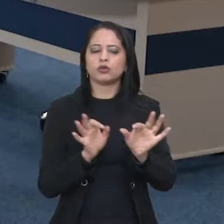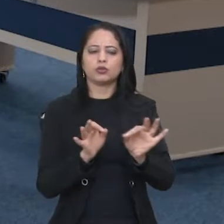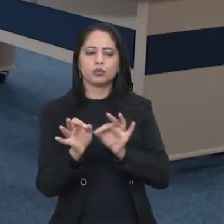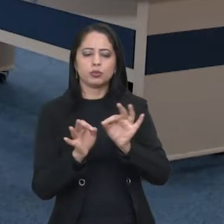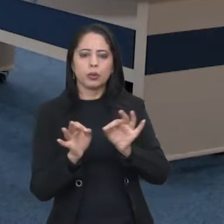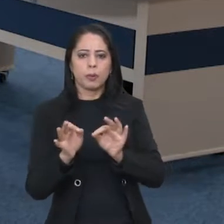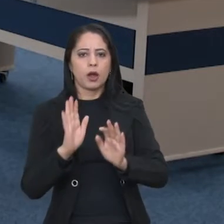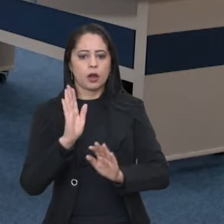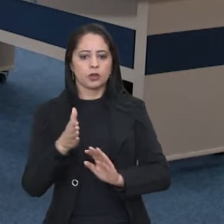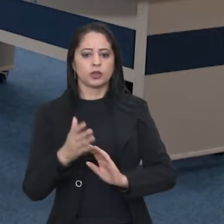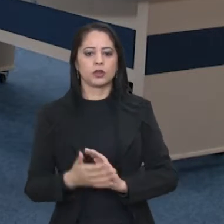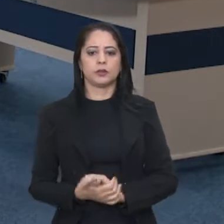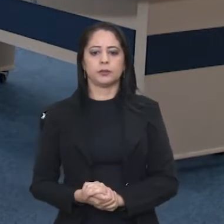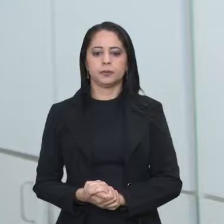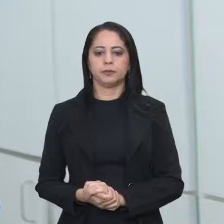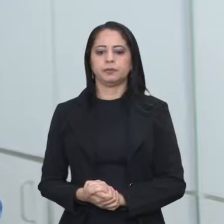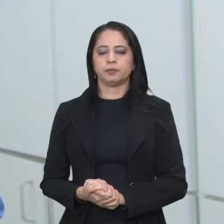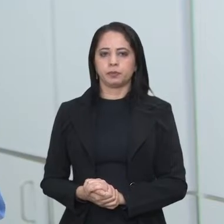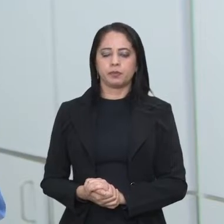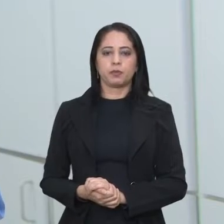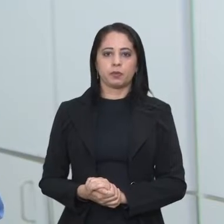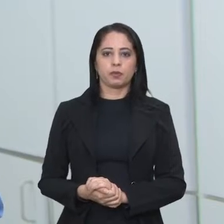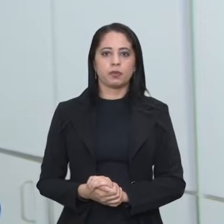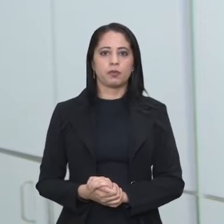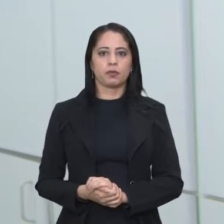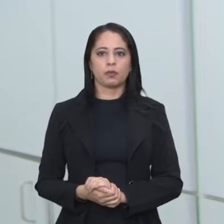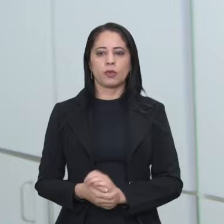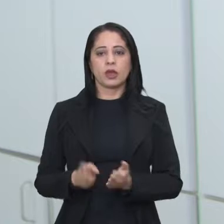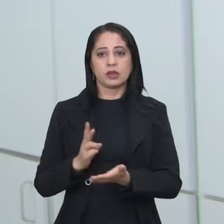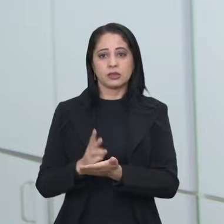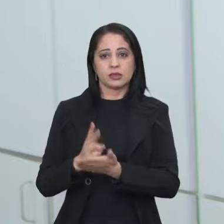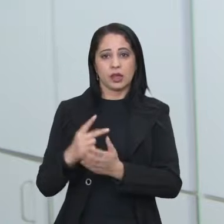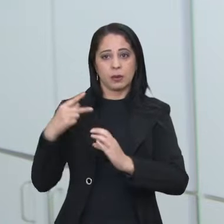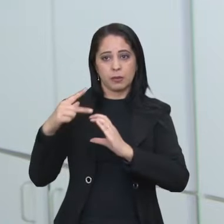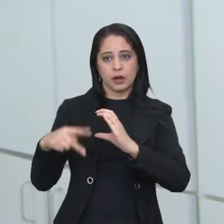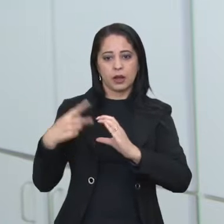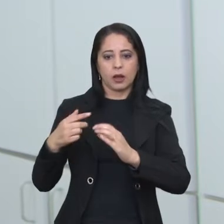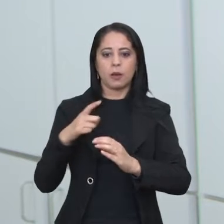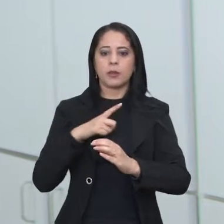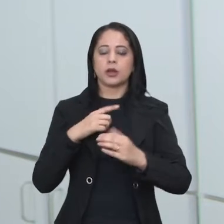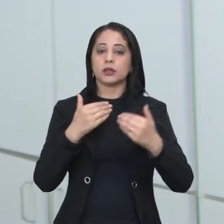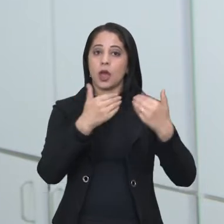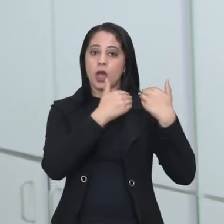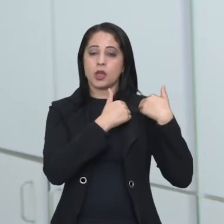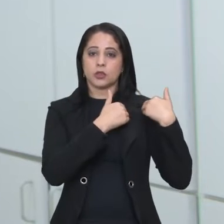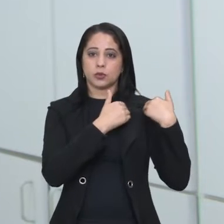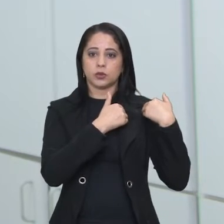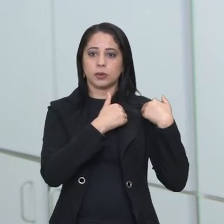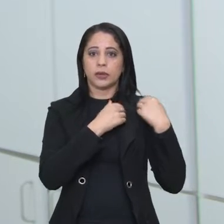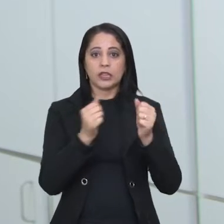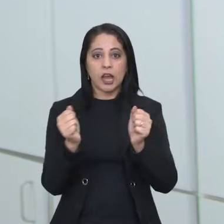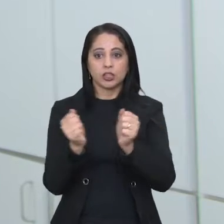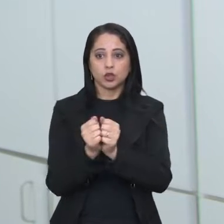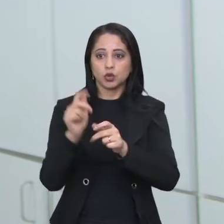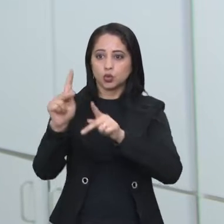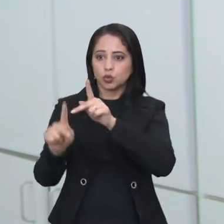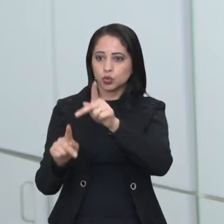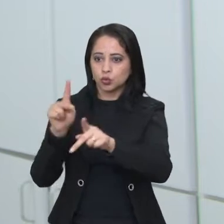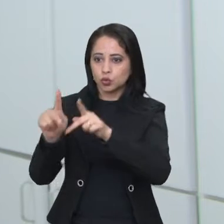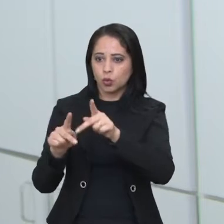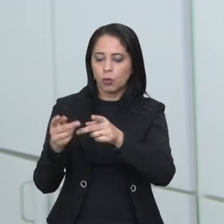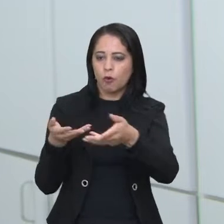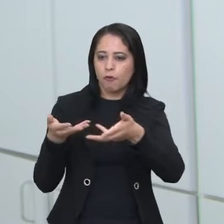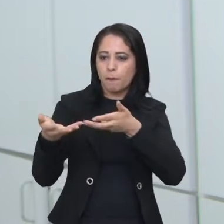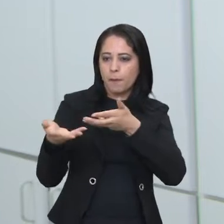metas apontadas no projeto. Anualmente, a Câmara tem essa responsabilidade de, junto com a população, discutir